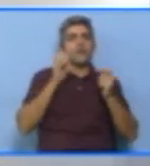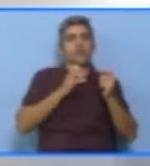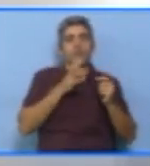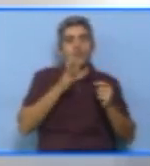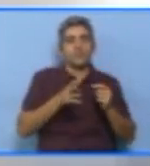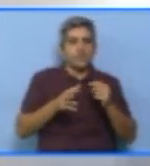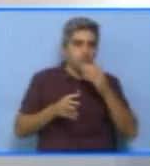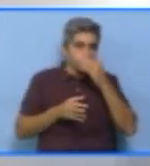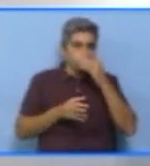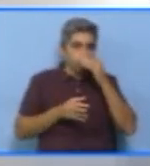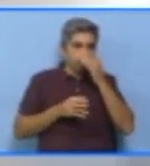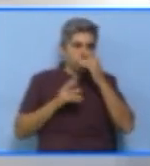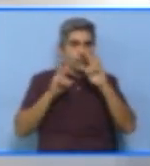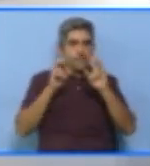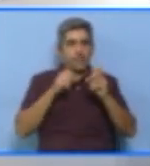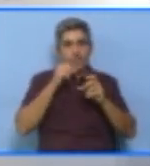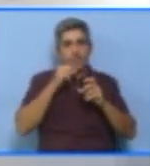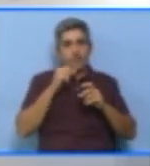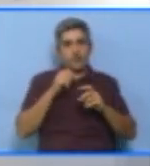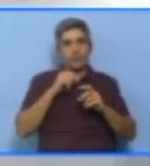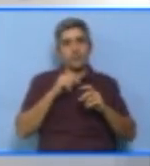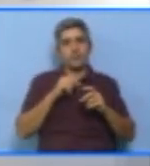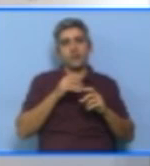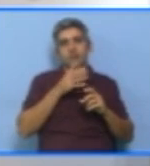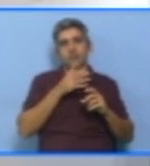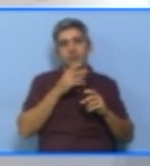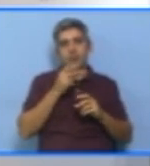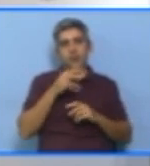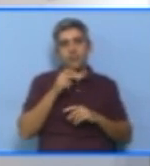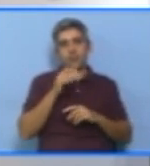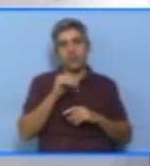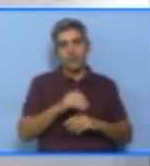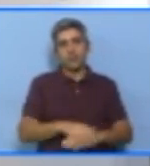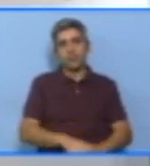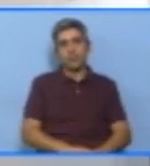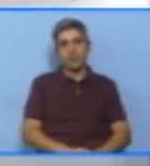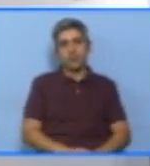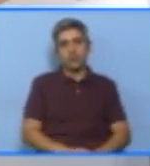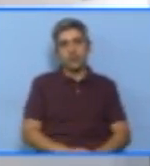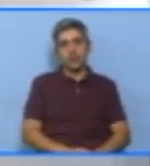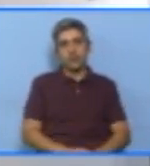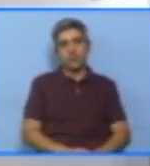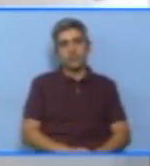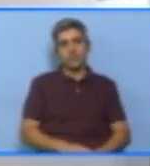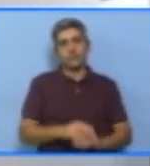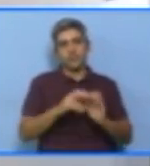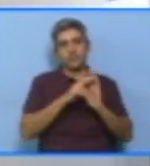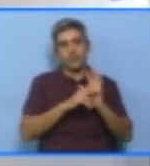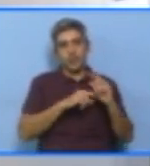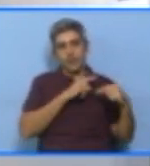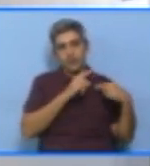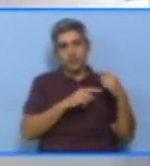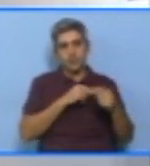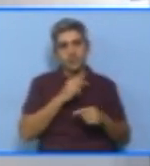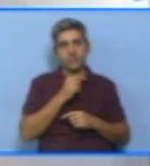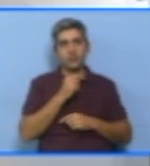dizer, um tema constante, por exemplo, na profecia de Amós, face aos normativos da tradição